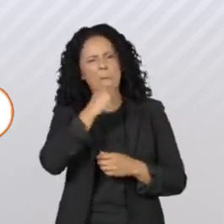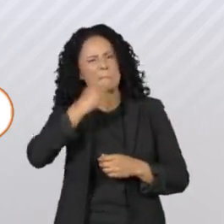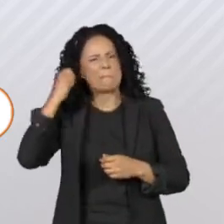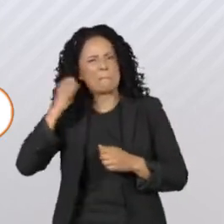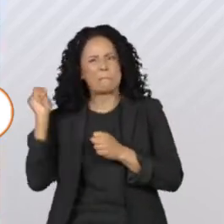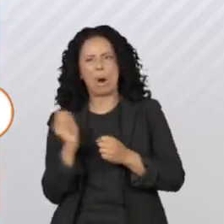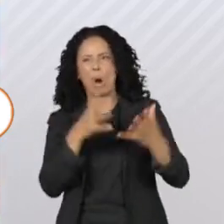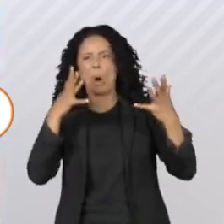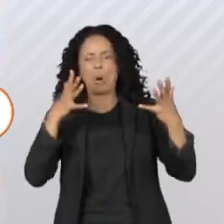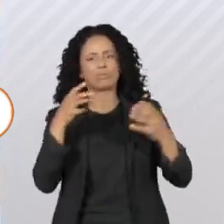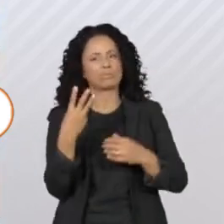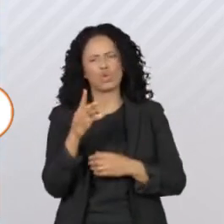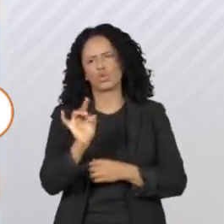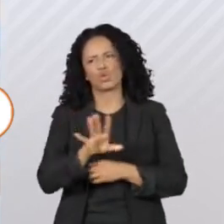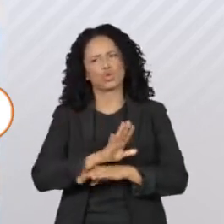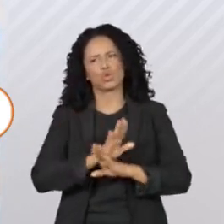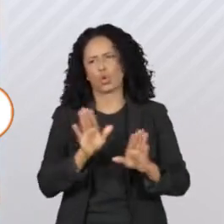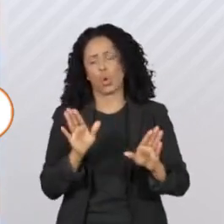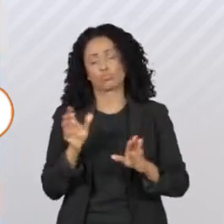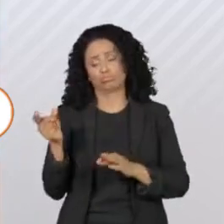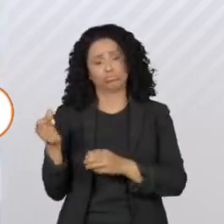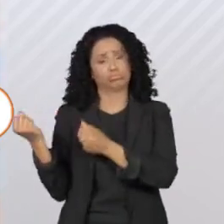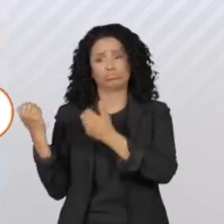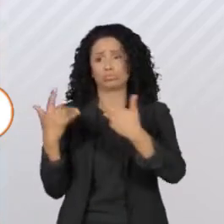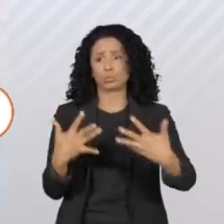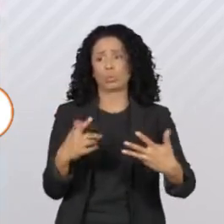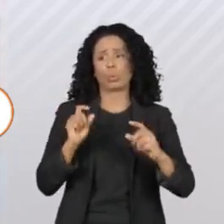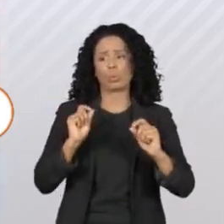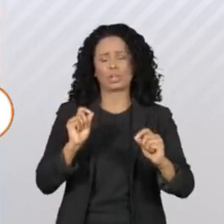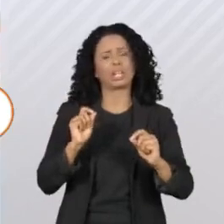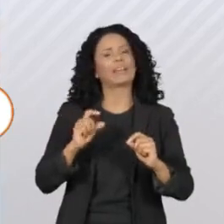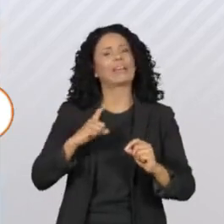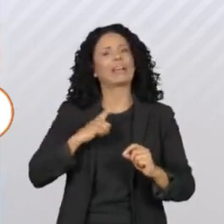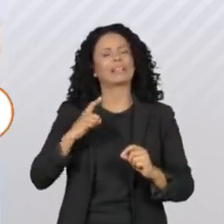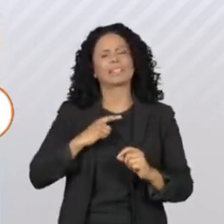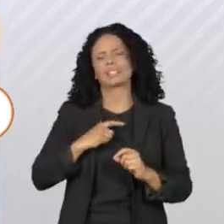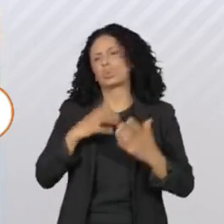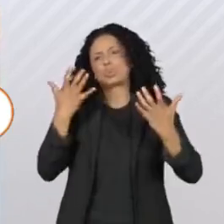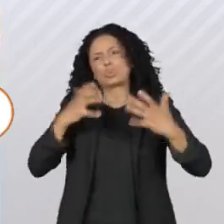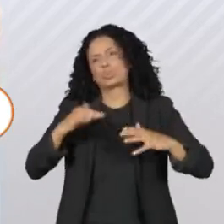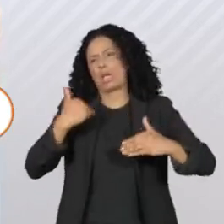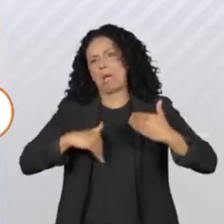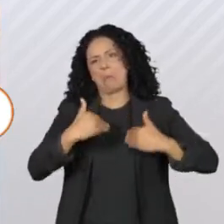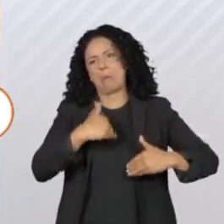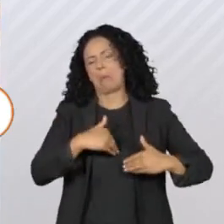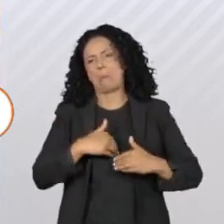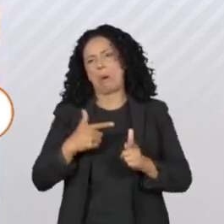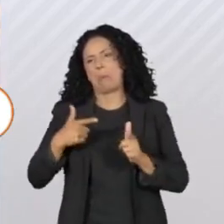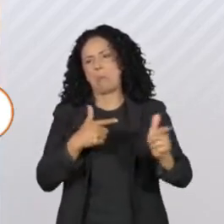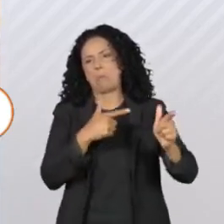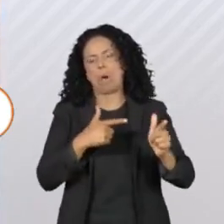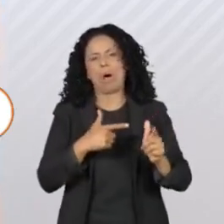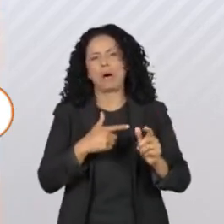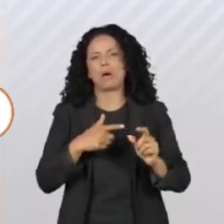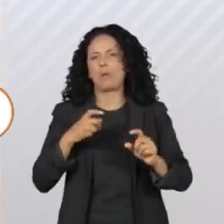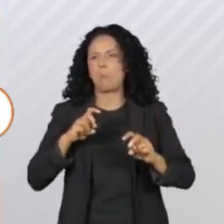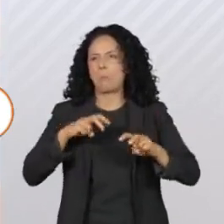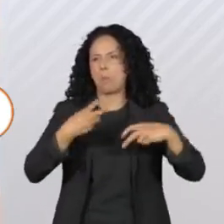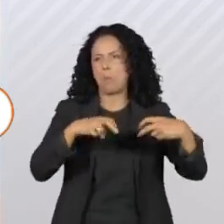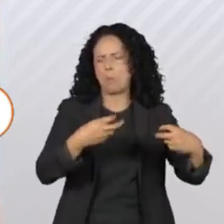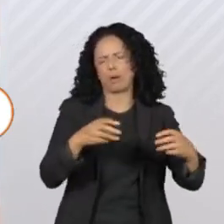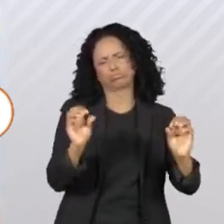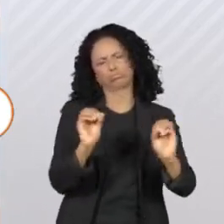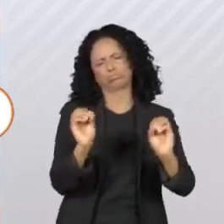policiais. Ainda assim, ele falou que não atirou com a intenção de machucar nem de matar os agentes, mas, mesmo assim,